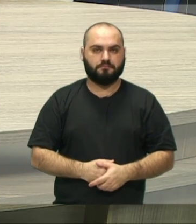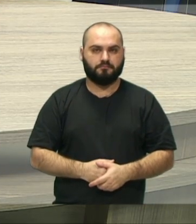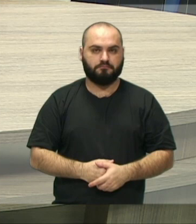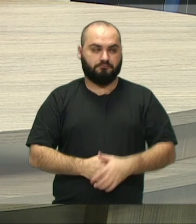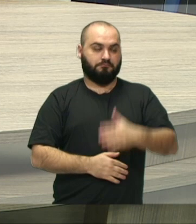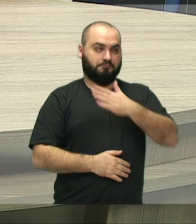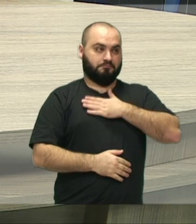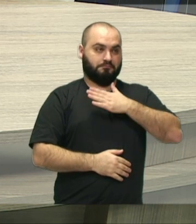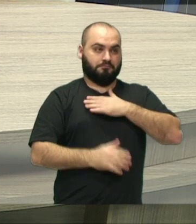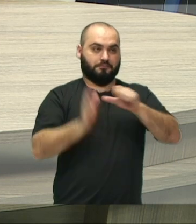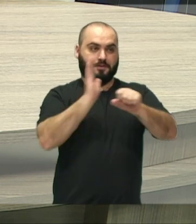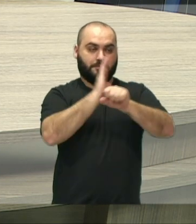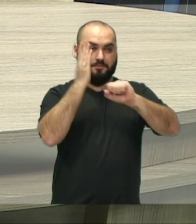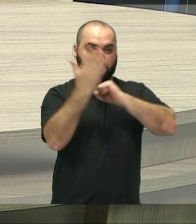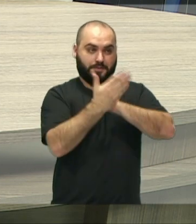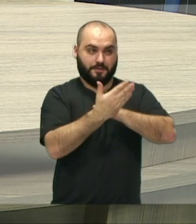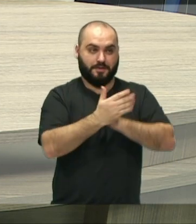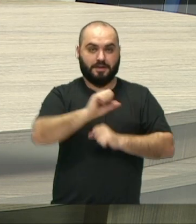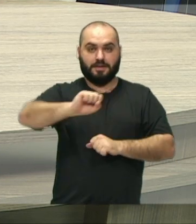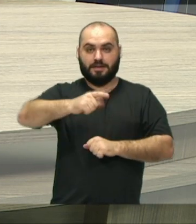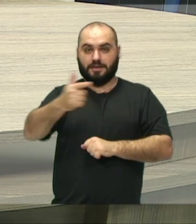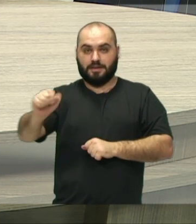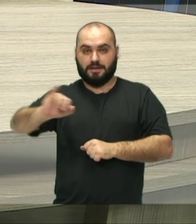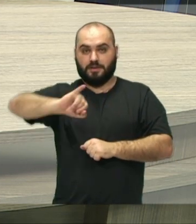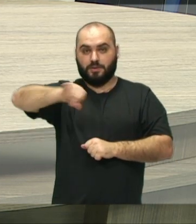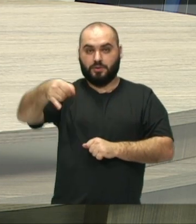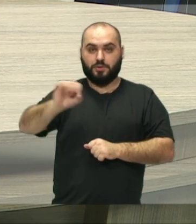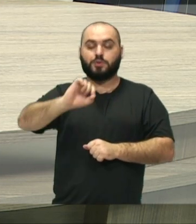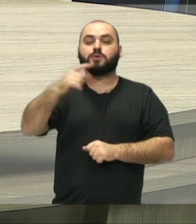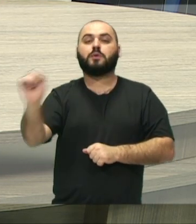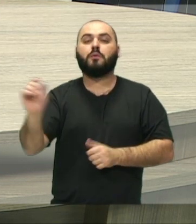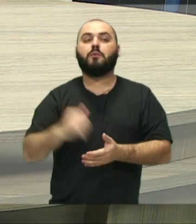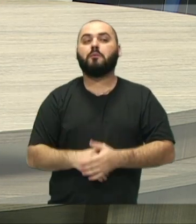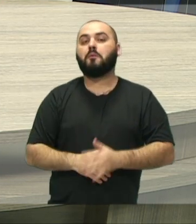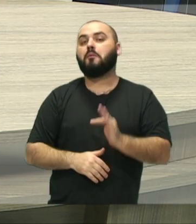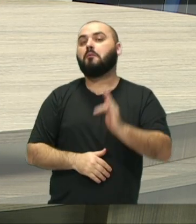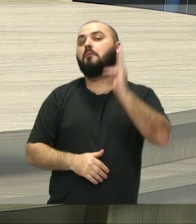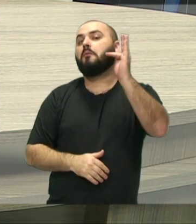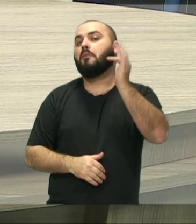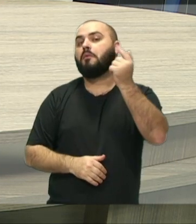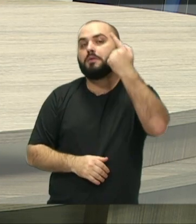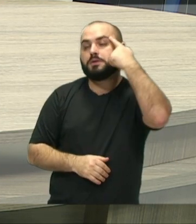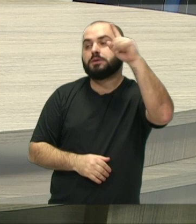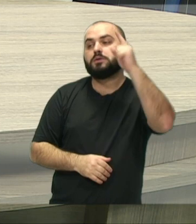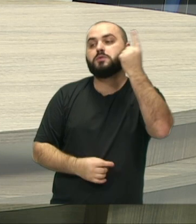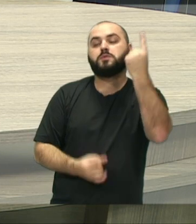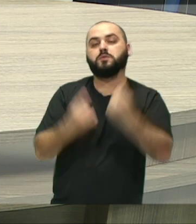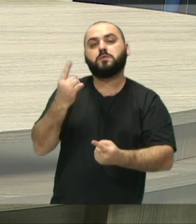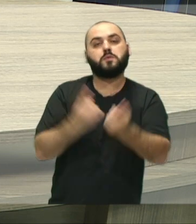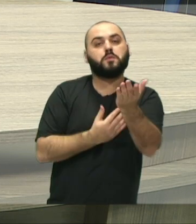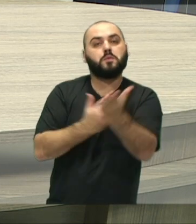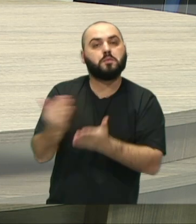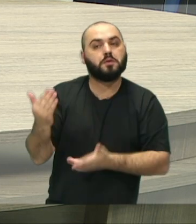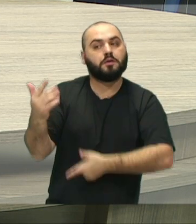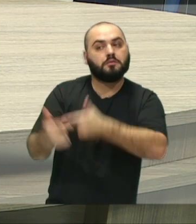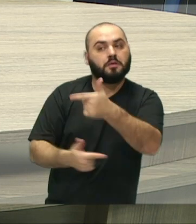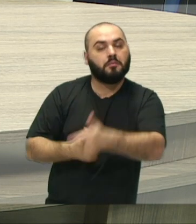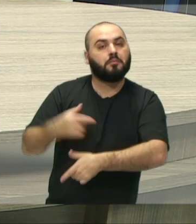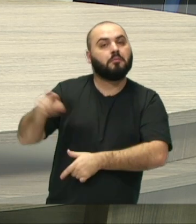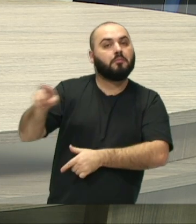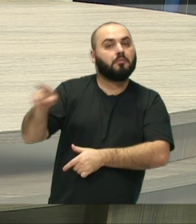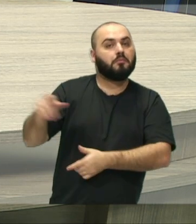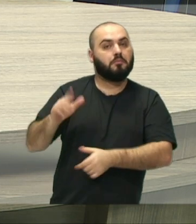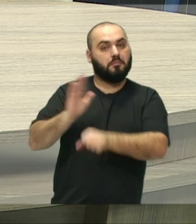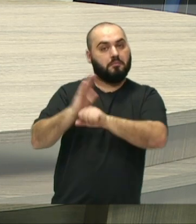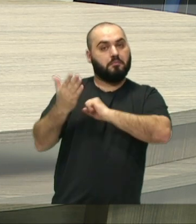eu moro, como é que está? São João, está programado para quantas a região de São João, ali o